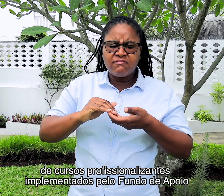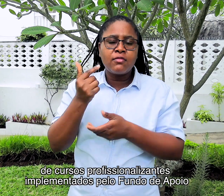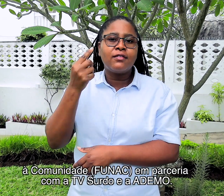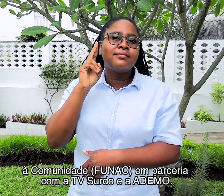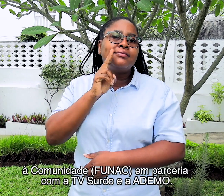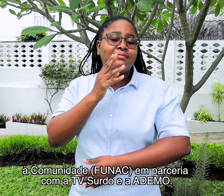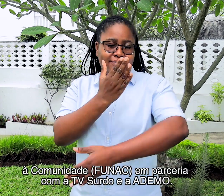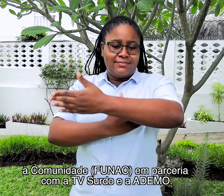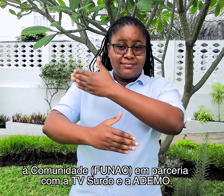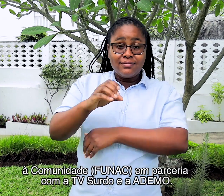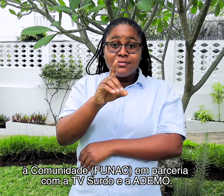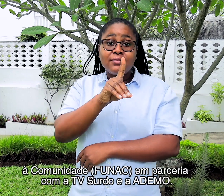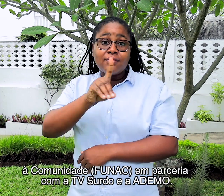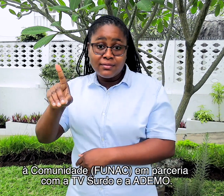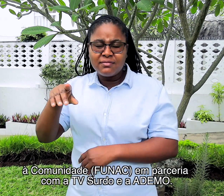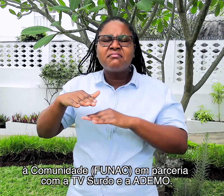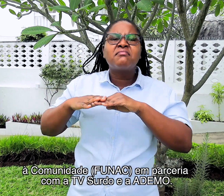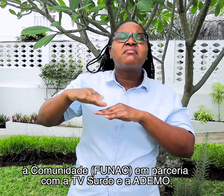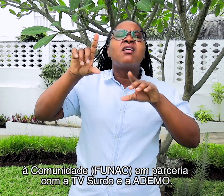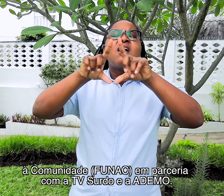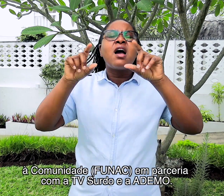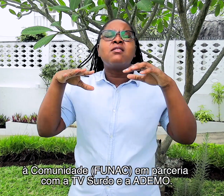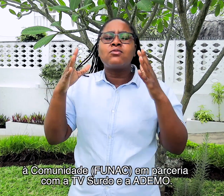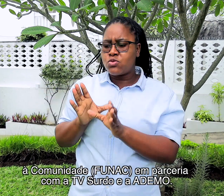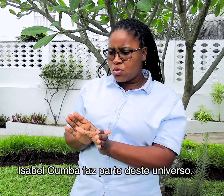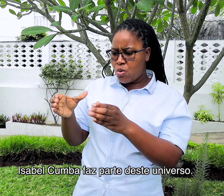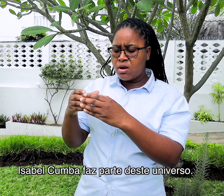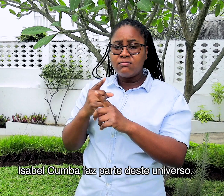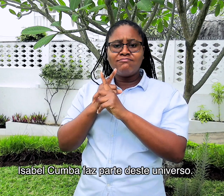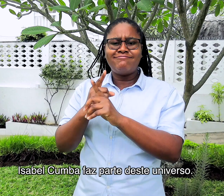de Apoio à Comunidade FUNAC, em parceria com a TV Surdo e a